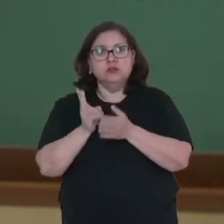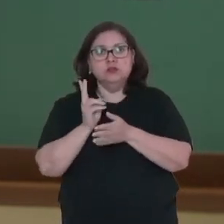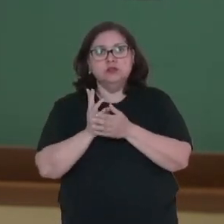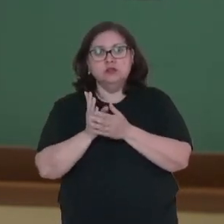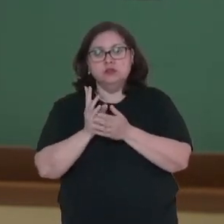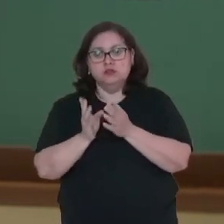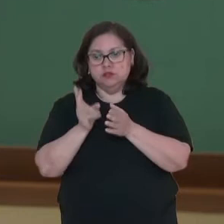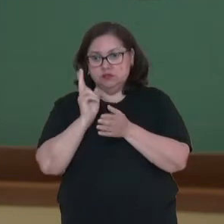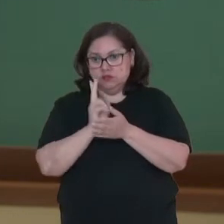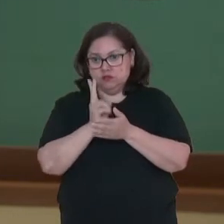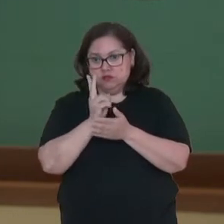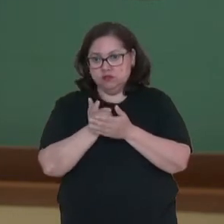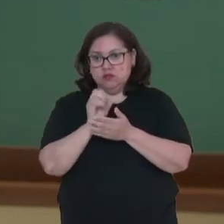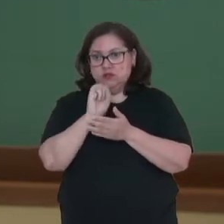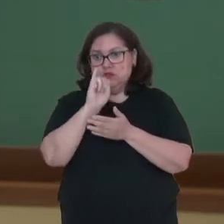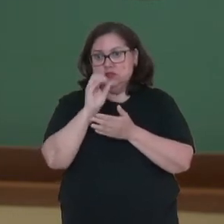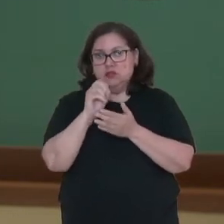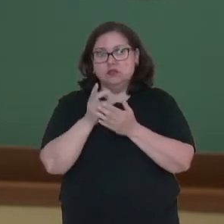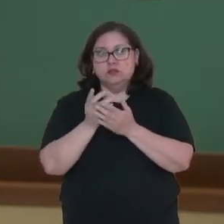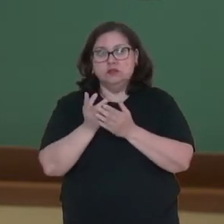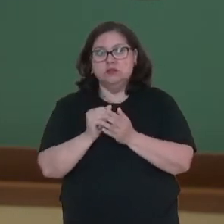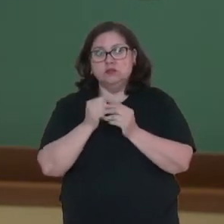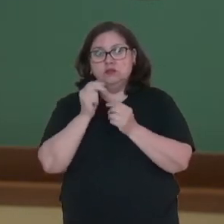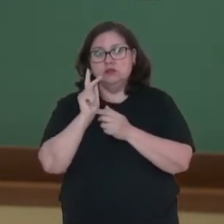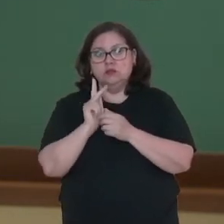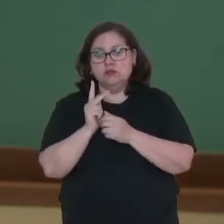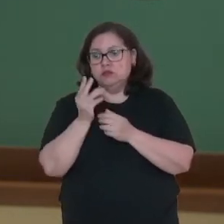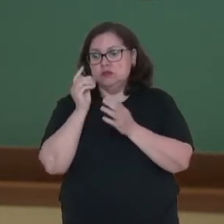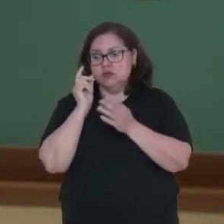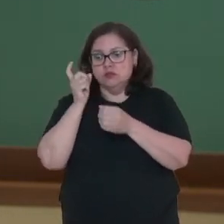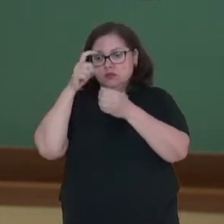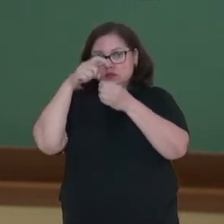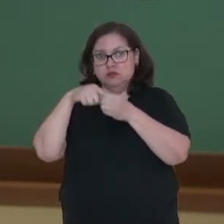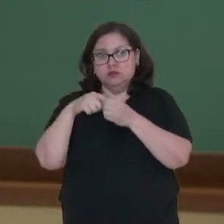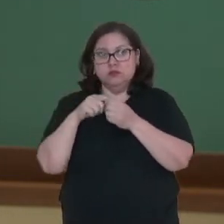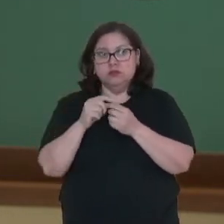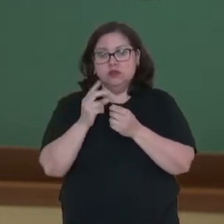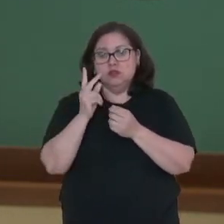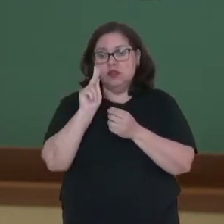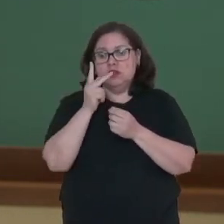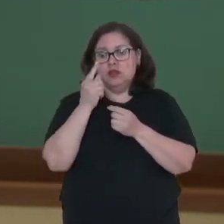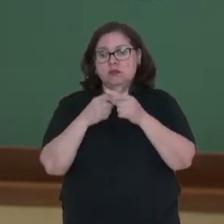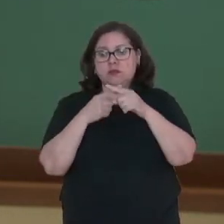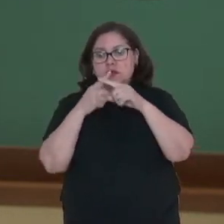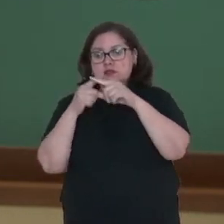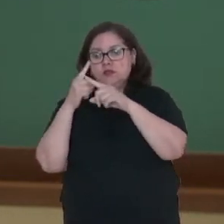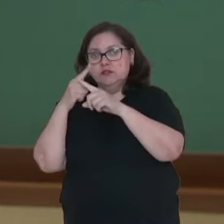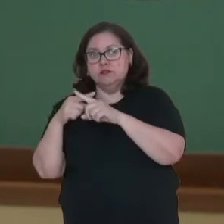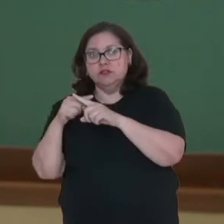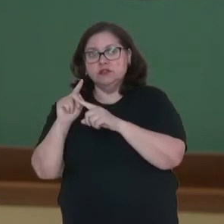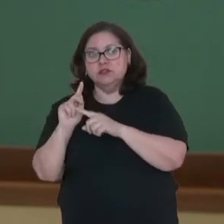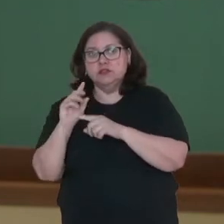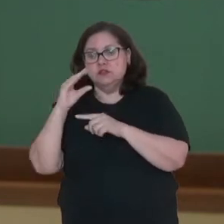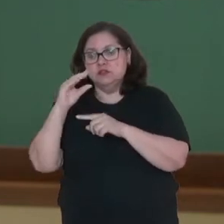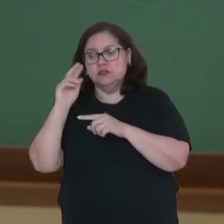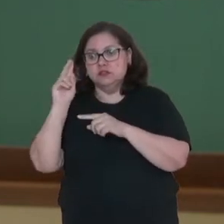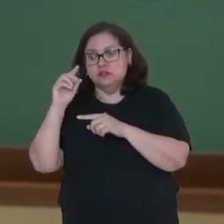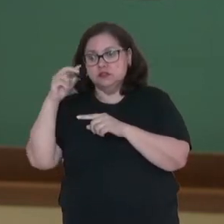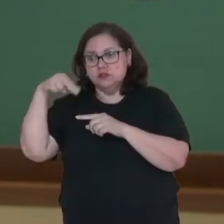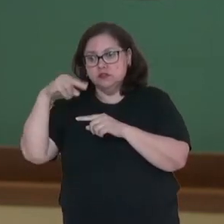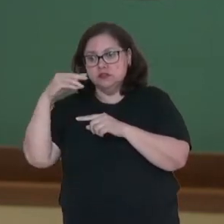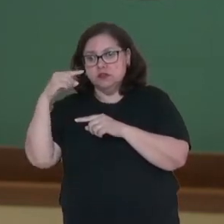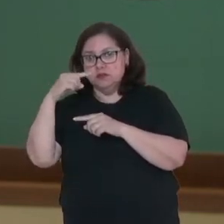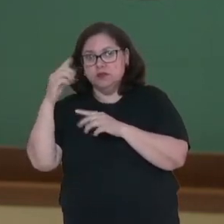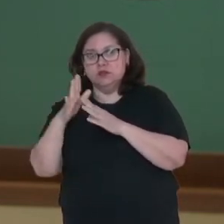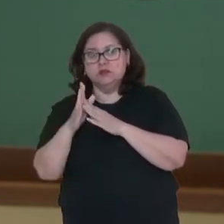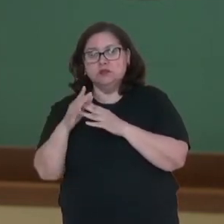de ionização vai ser dada pela concentração de íons H+, vezes a concentração de íons